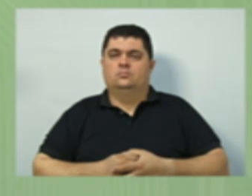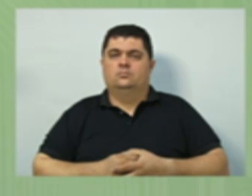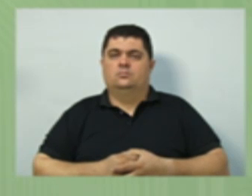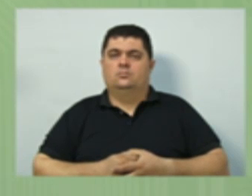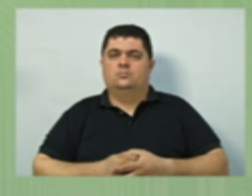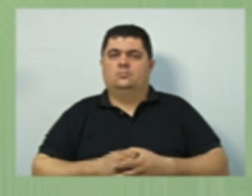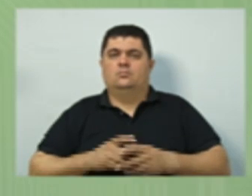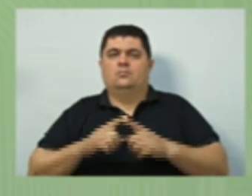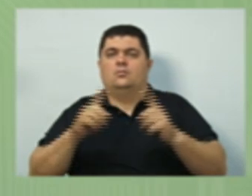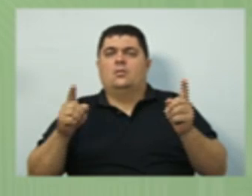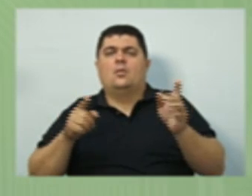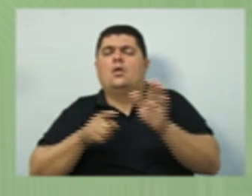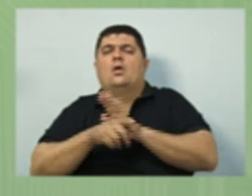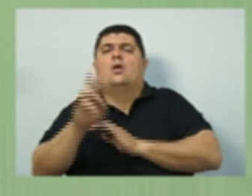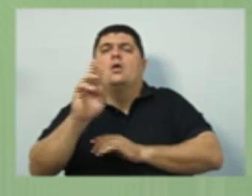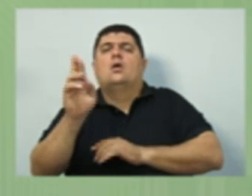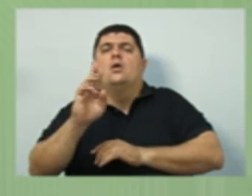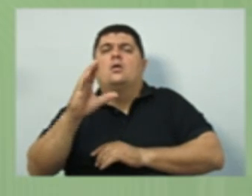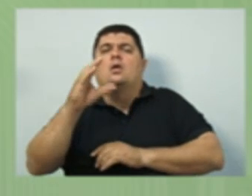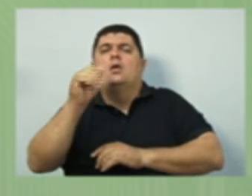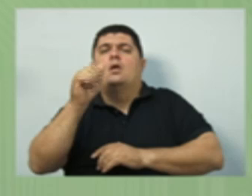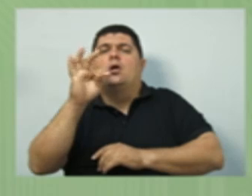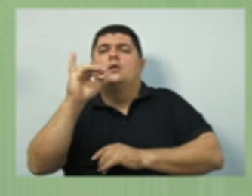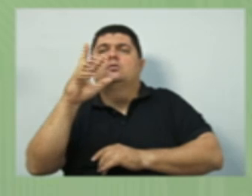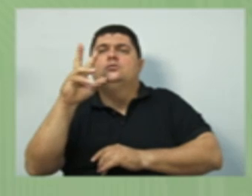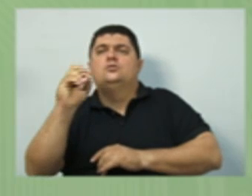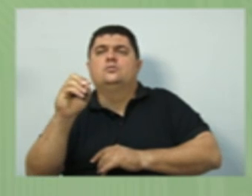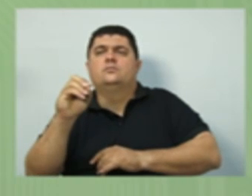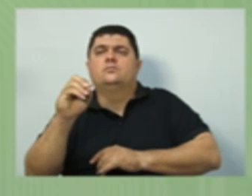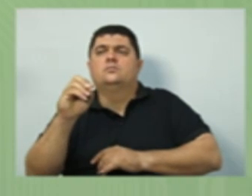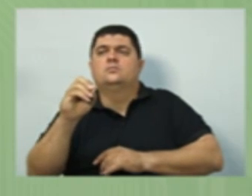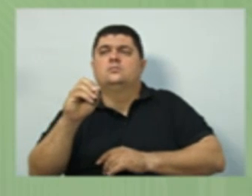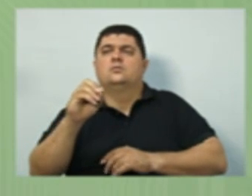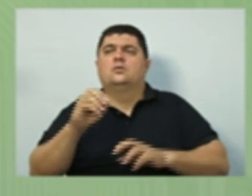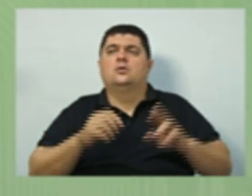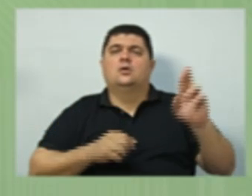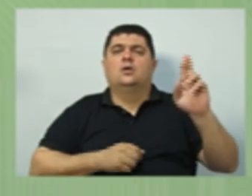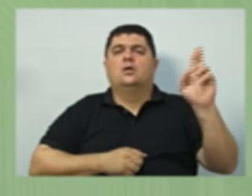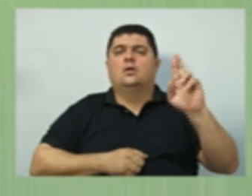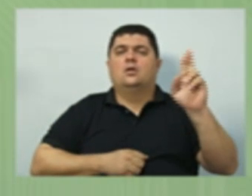Mas quem que é o cativo e quem que é o senhor nessa imagem que nós estamos vendo?